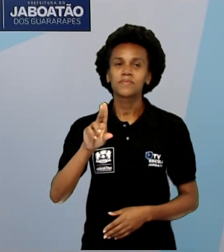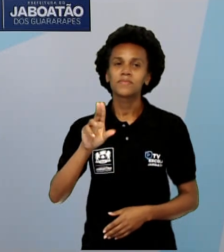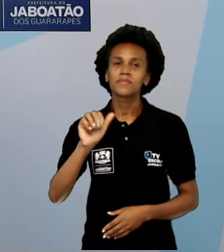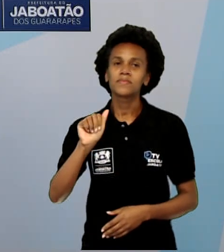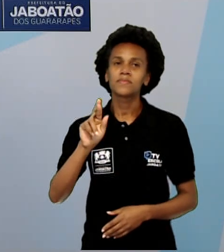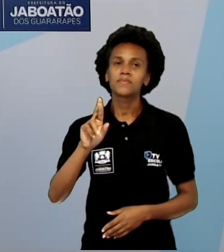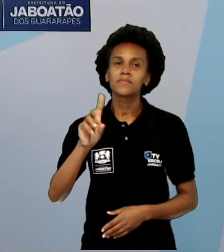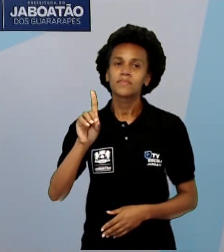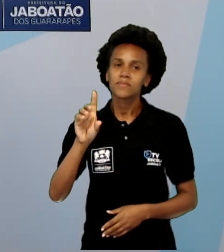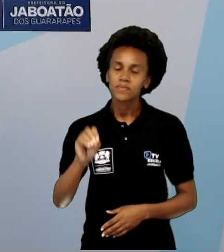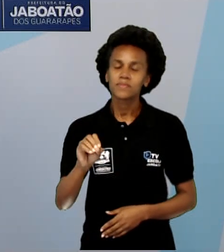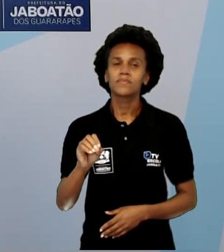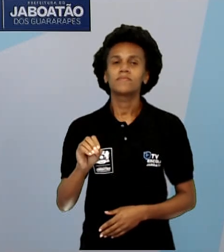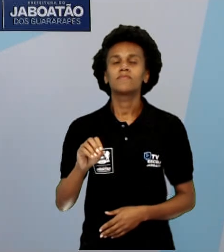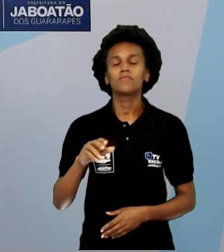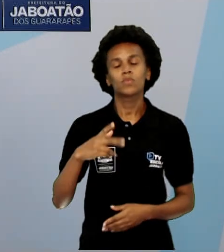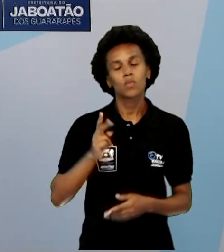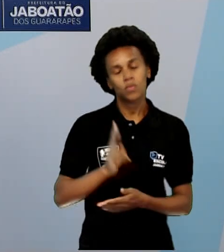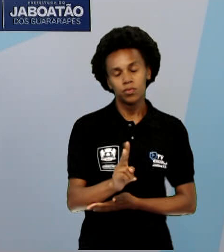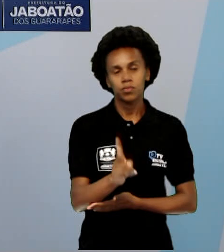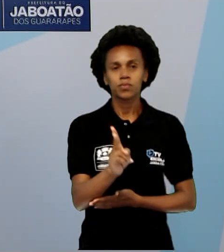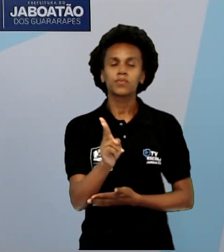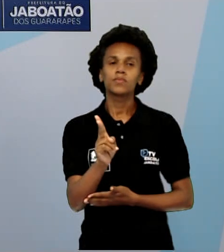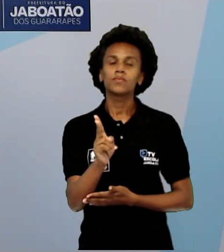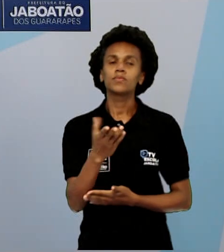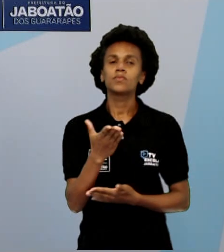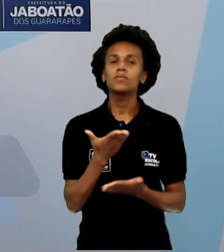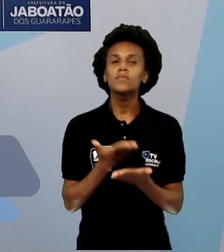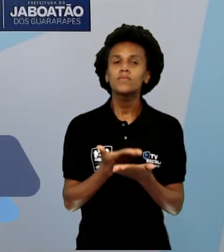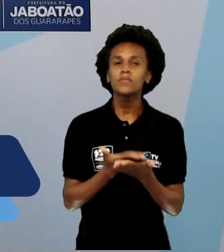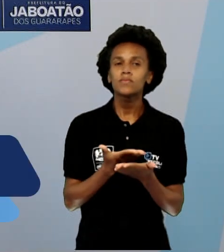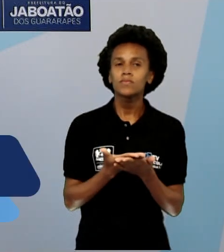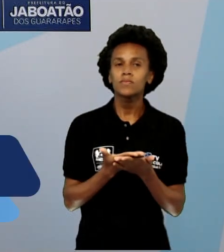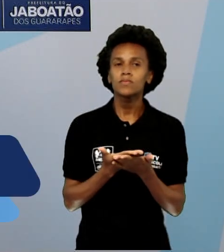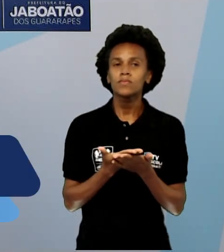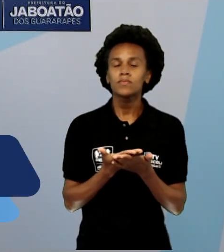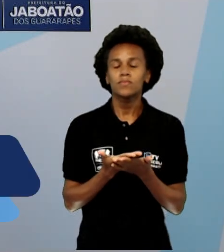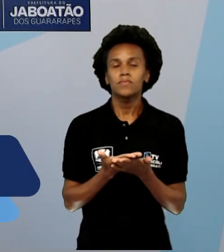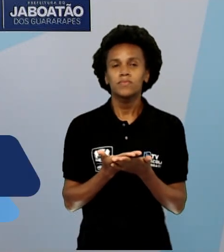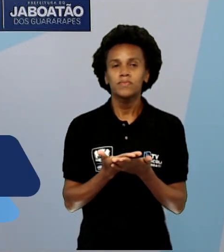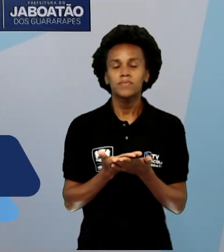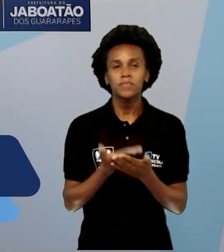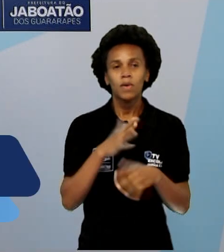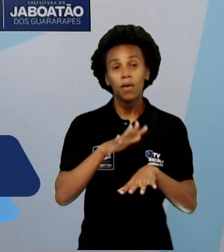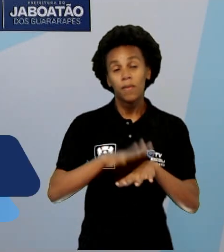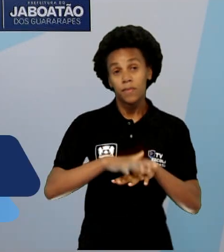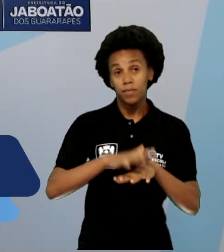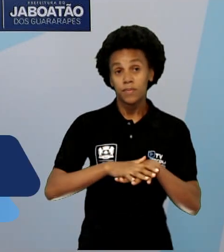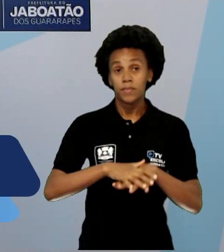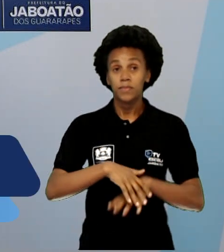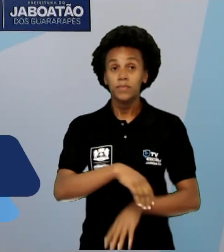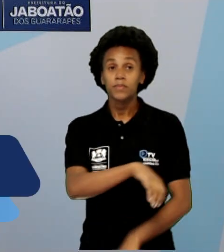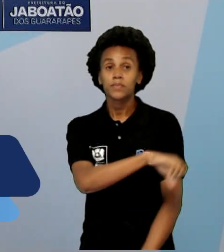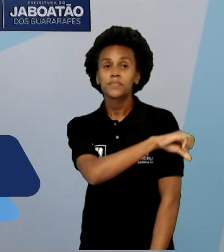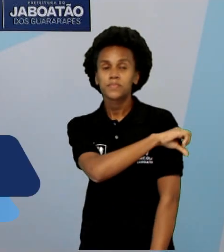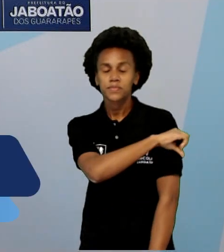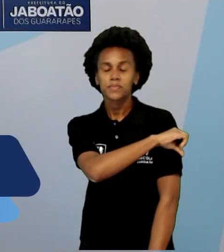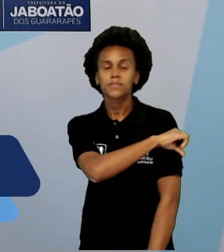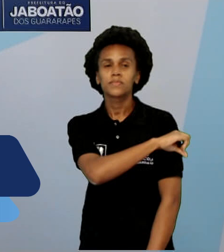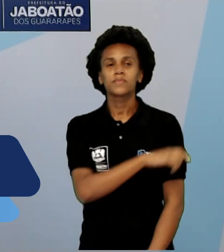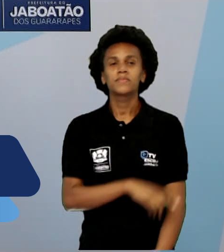dando continuidade a esse trabalho aqui com relação a uma aula de matemática para o nono ano,